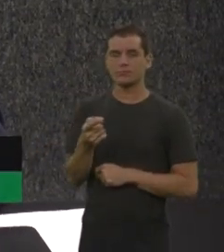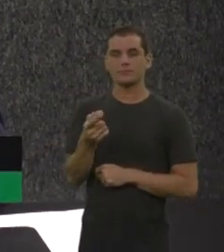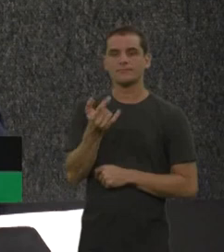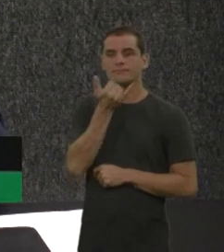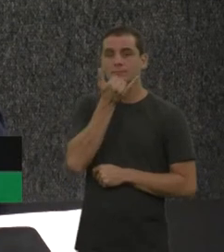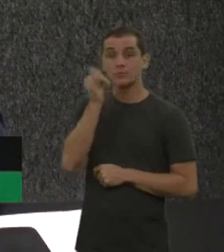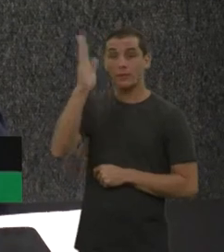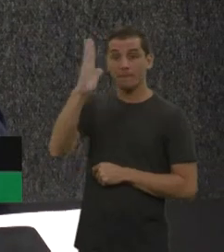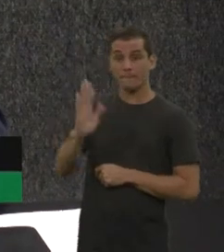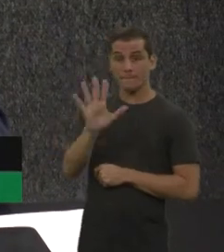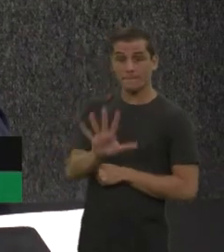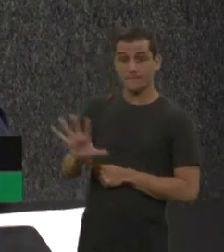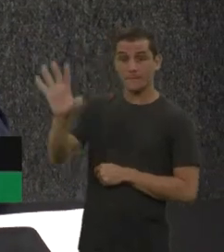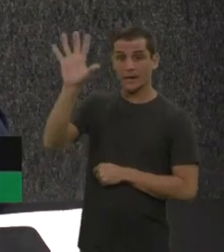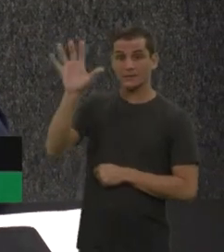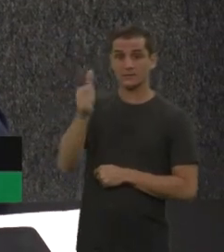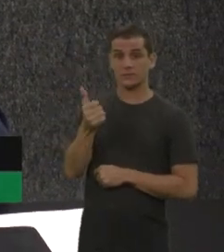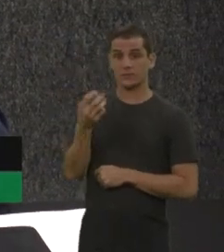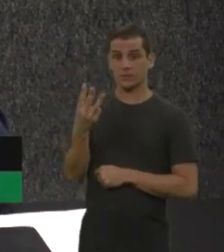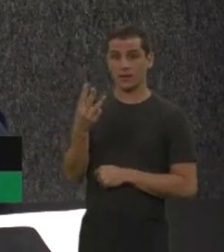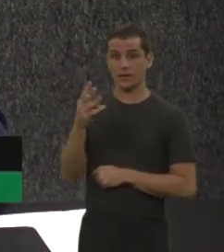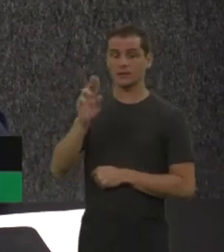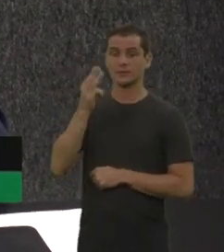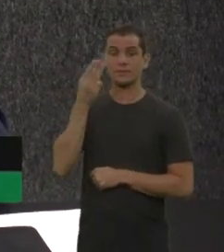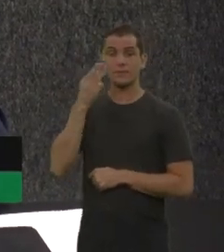gente analisar que